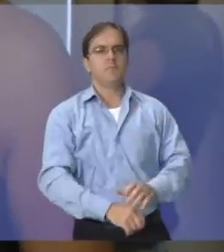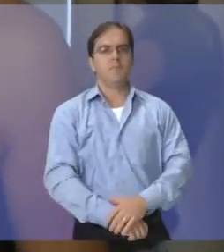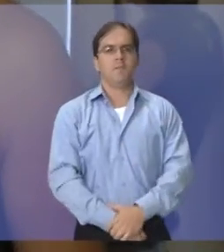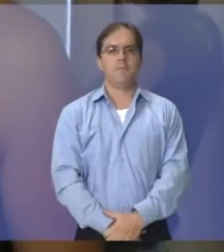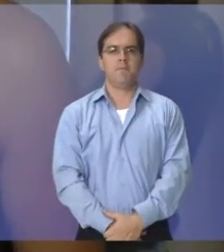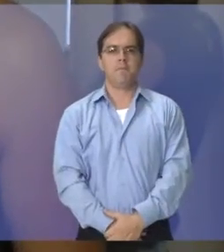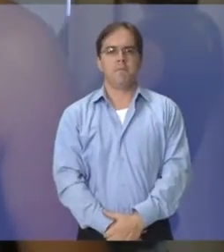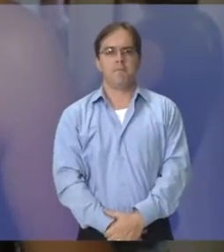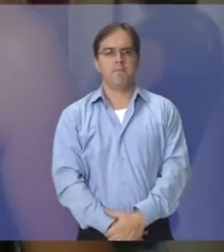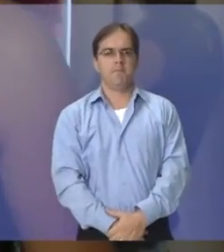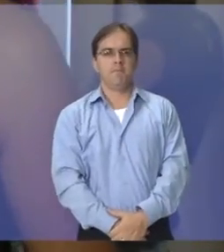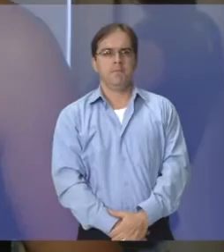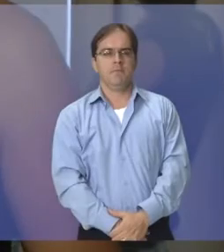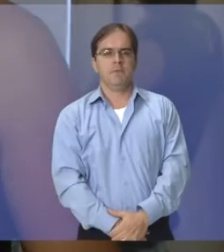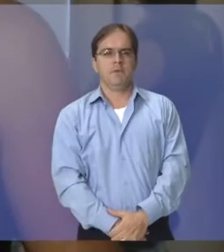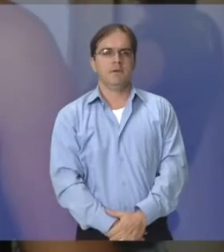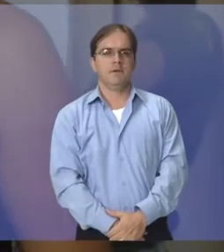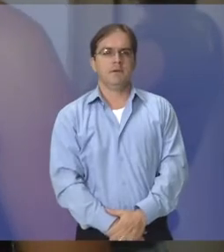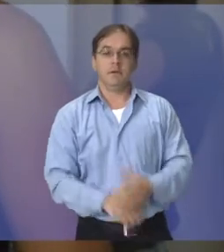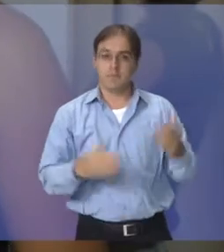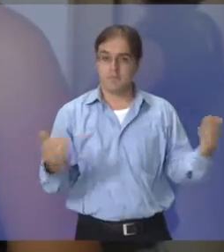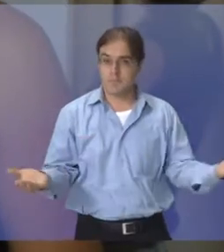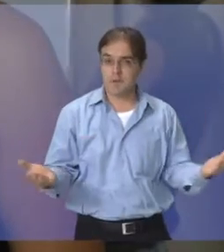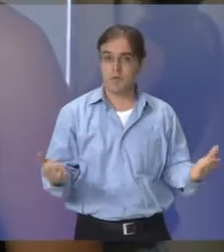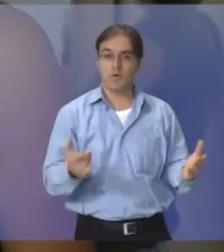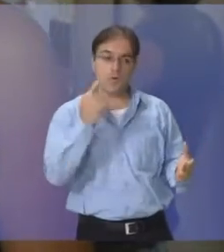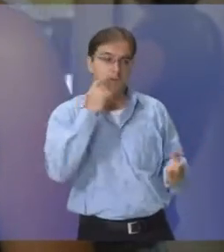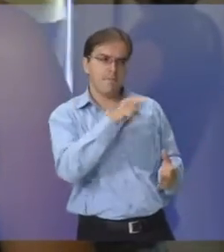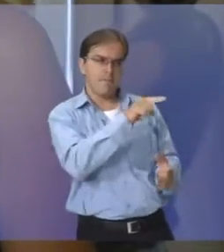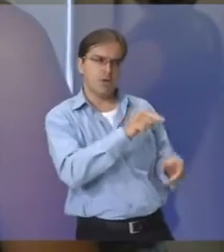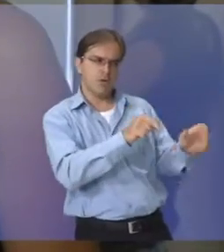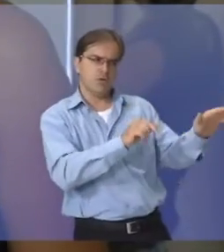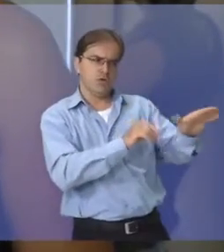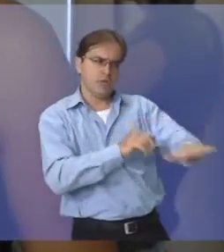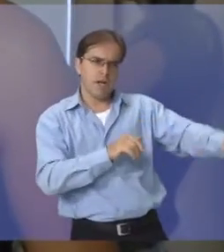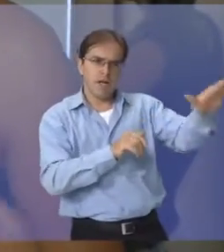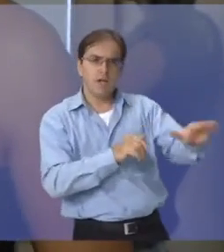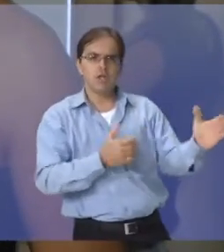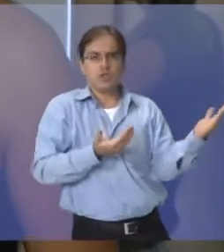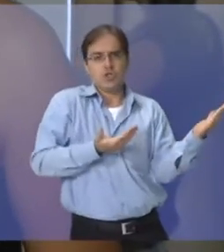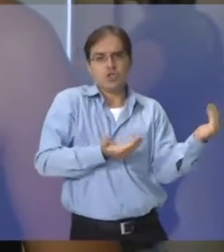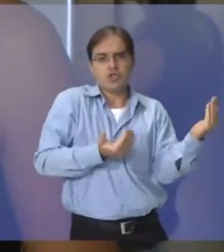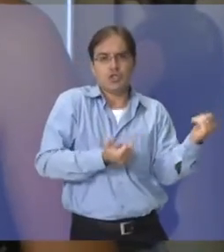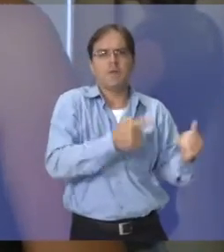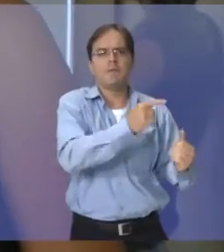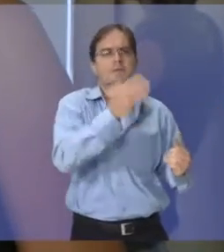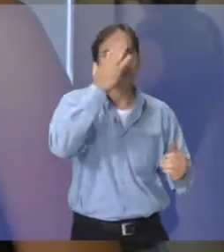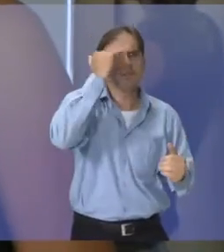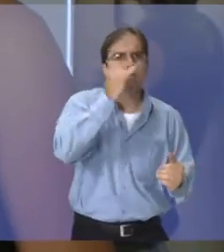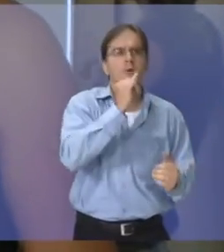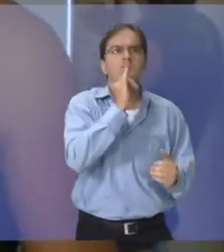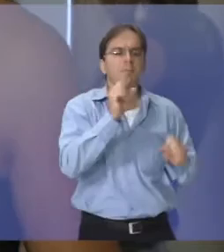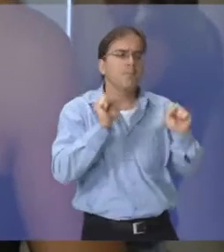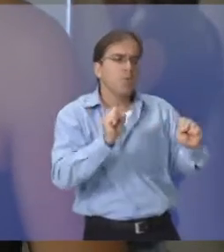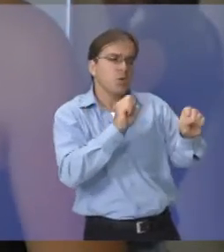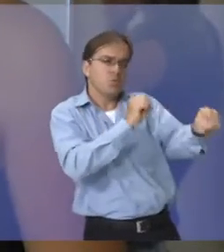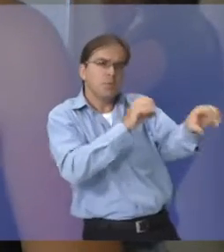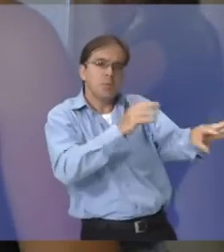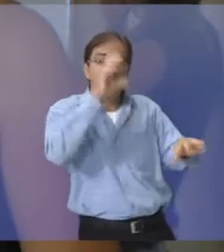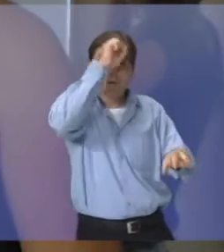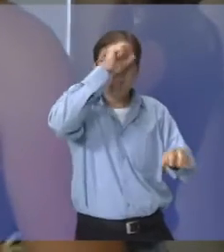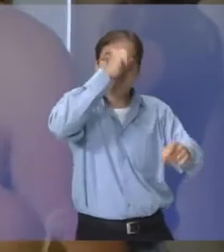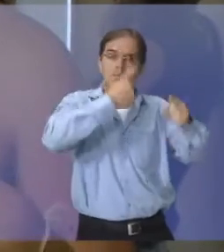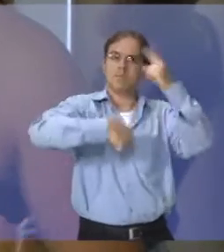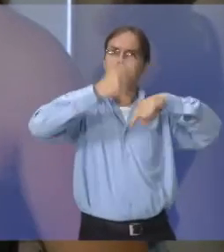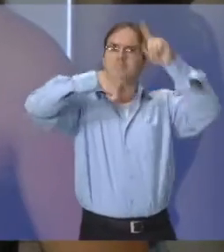que os jogos eles têm um potencial para ser aproveitados de forma positiva. E a gente focou na estratégia de